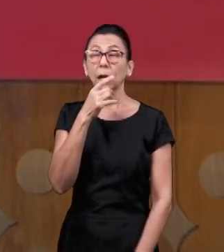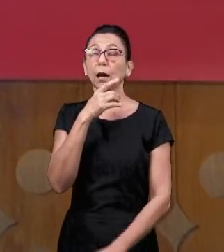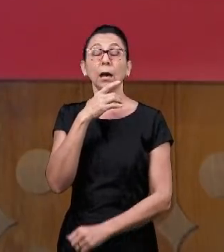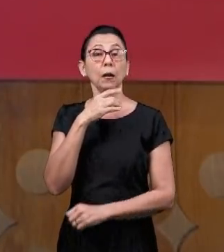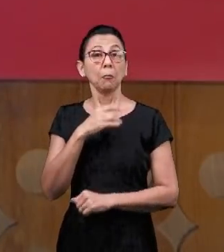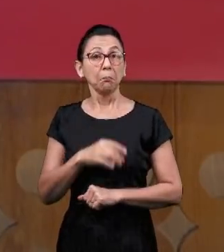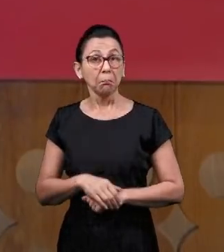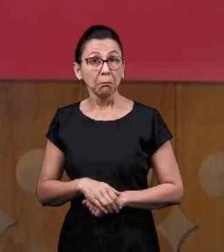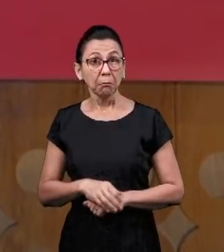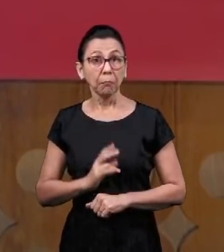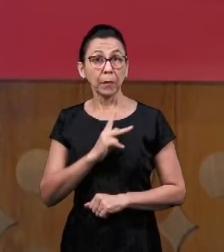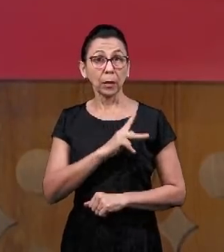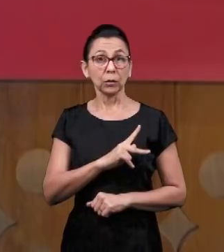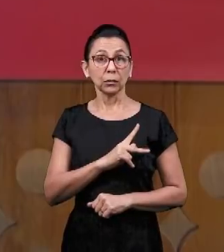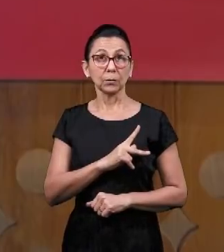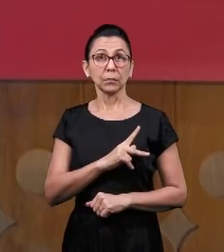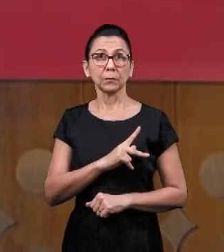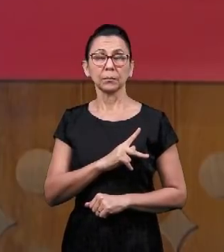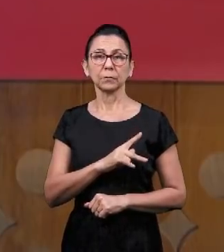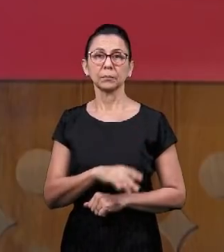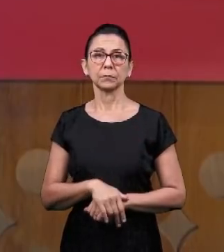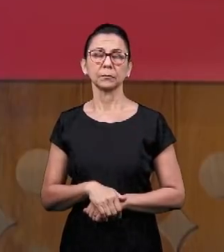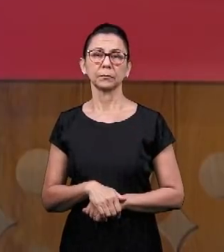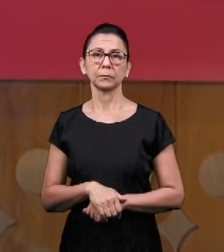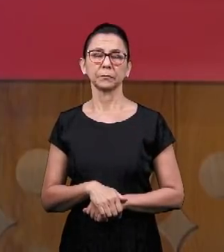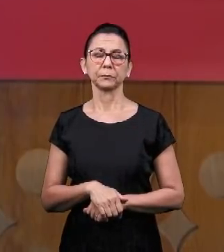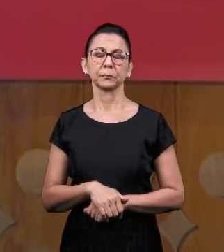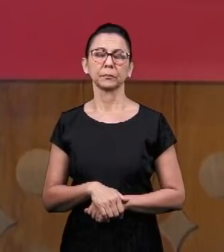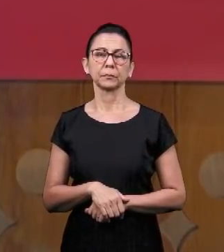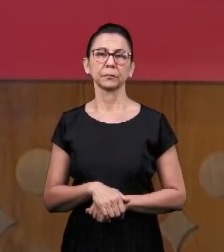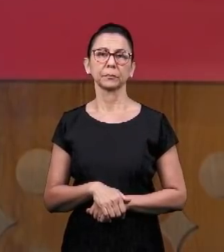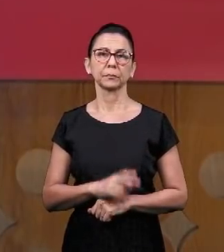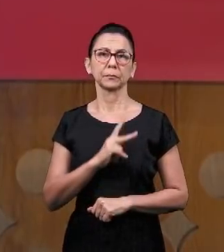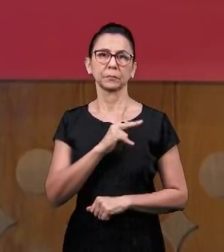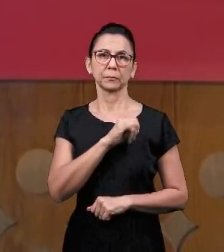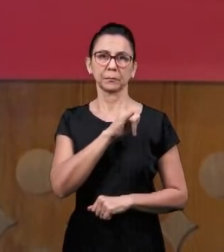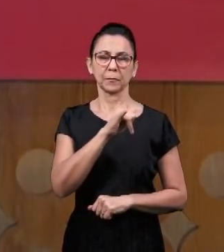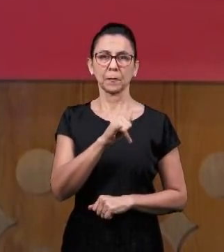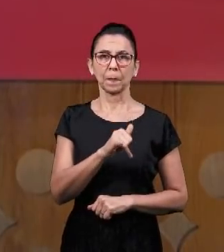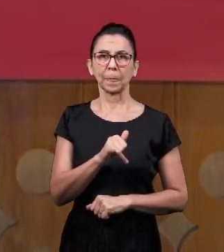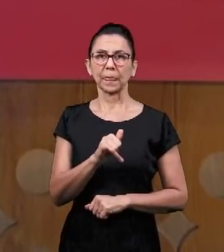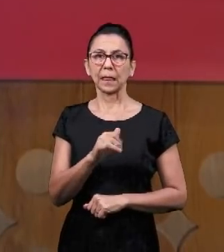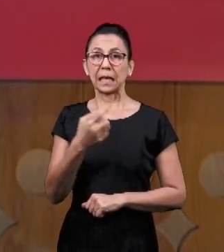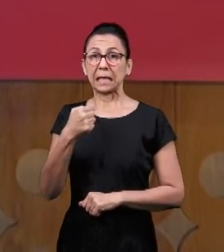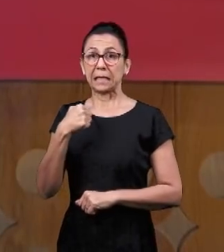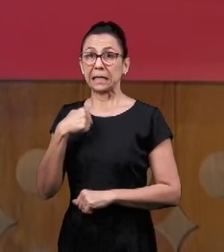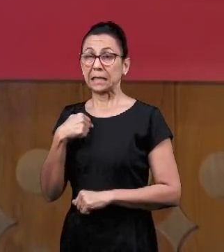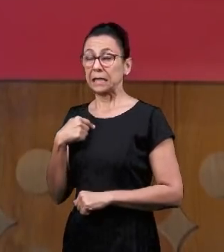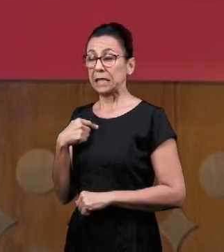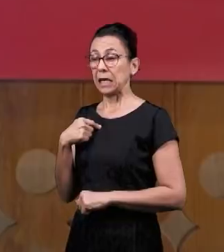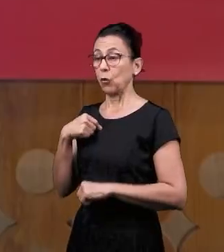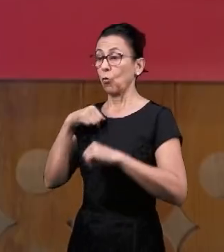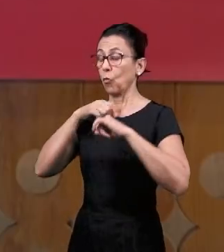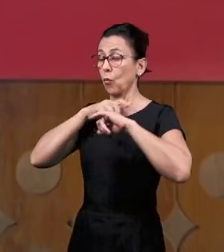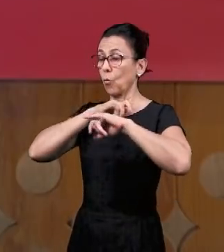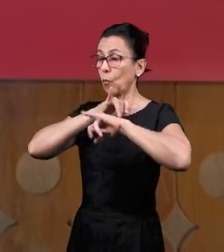assim, se eu voltar aqui e vos anunciar